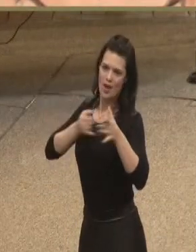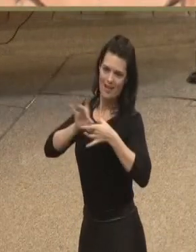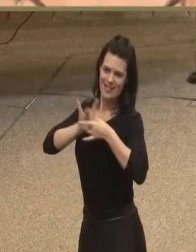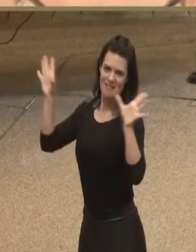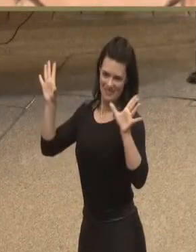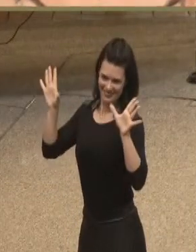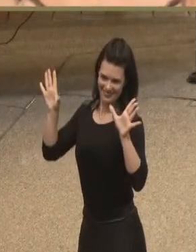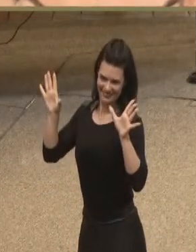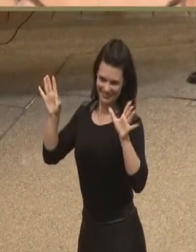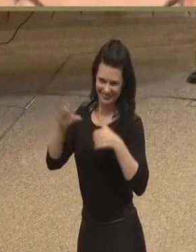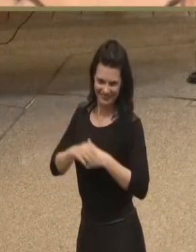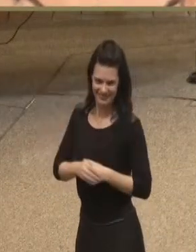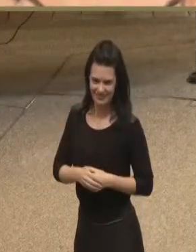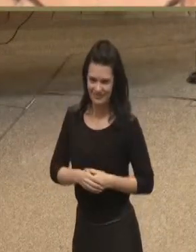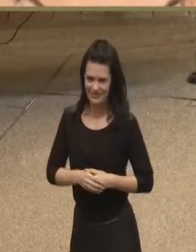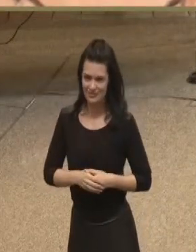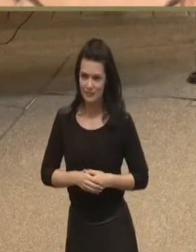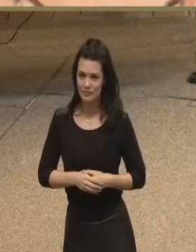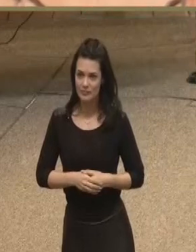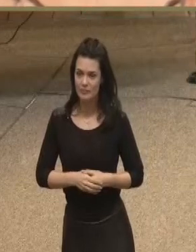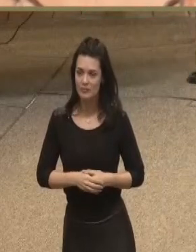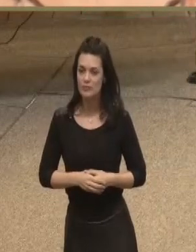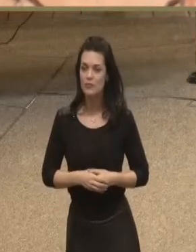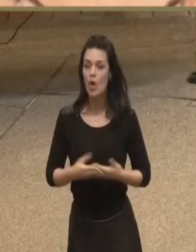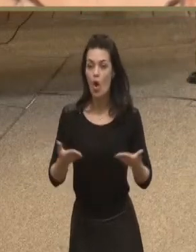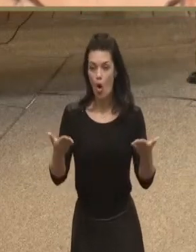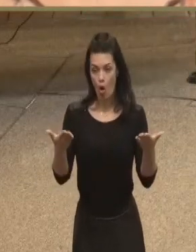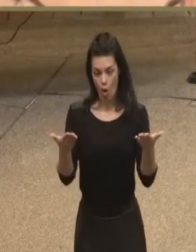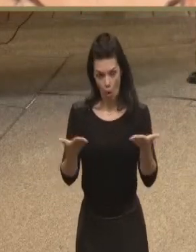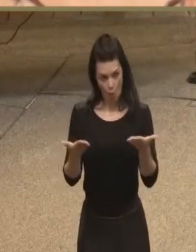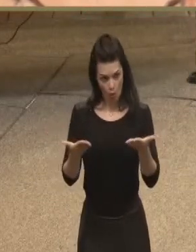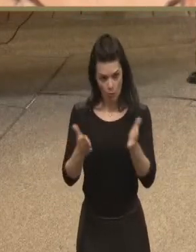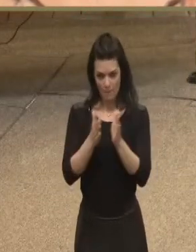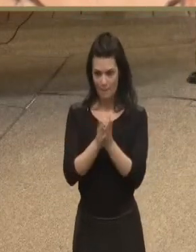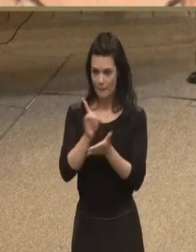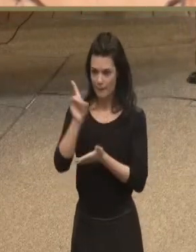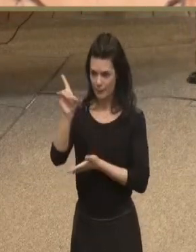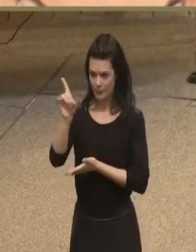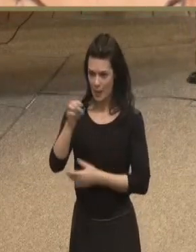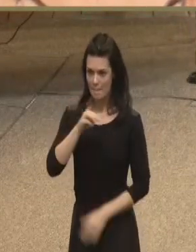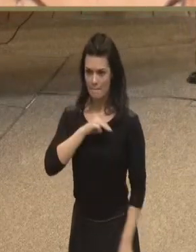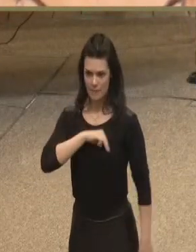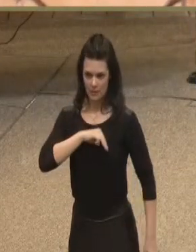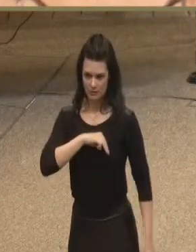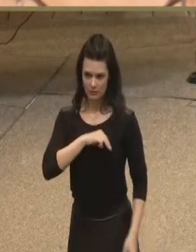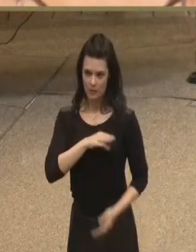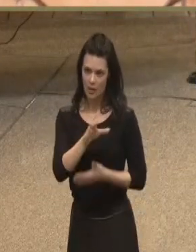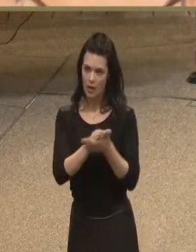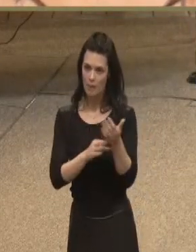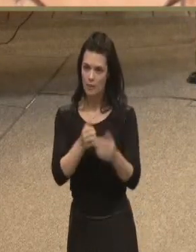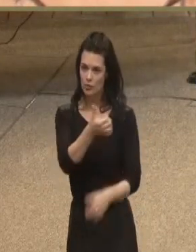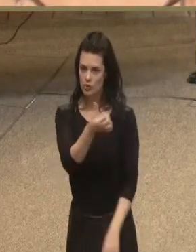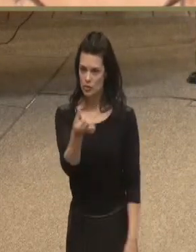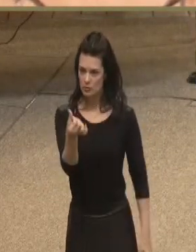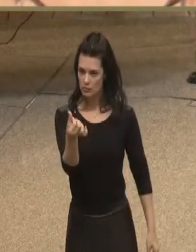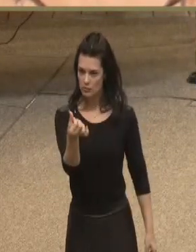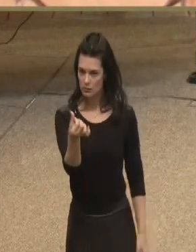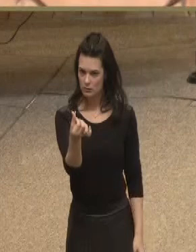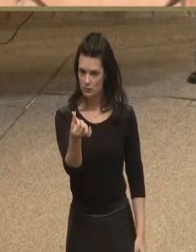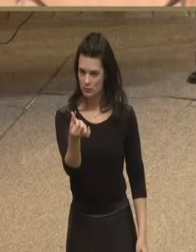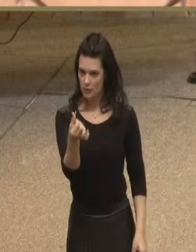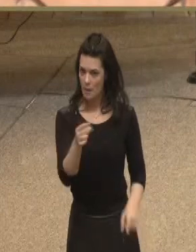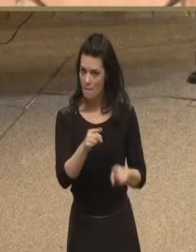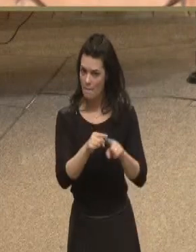Eu quero compartilhar com a amada igreja o texto que se encontra no Evangelho de Mateus, no capítulo 16,